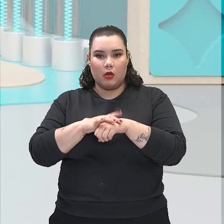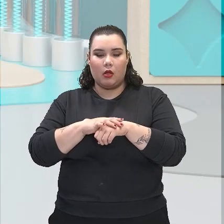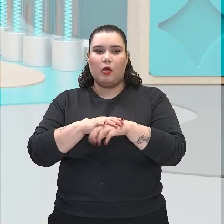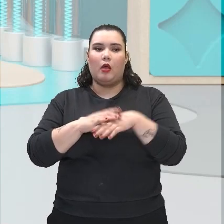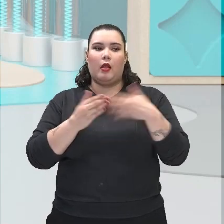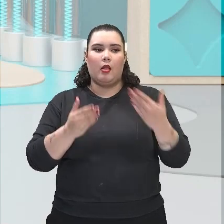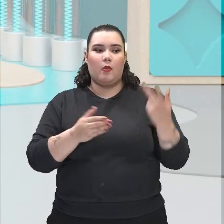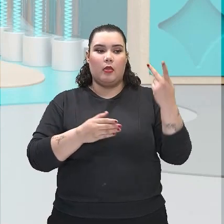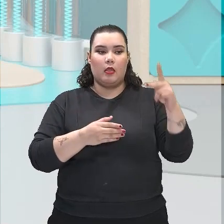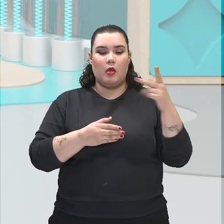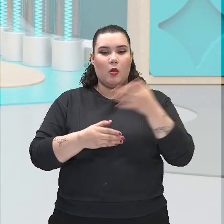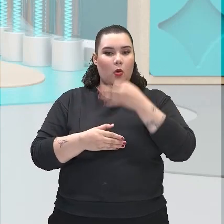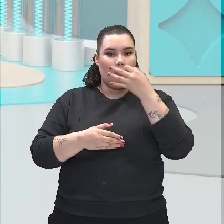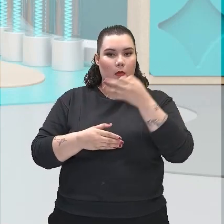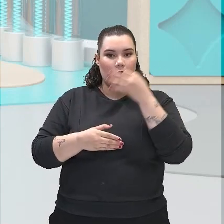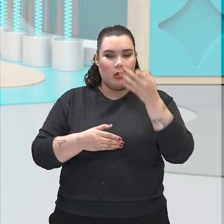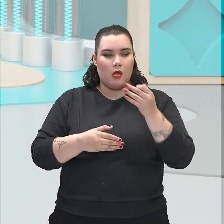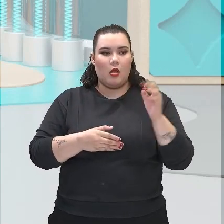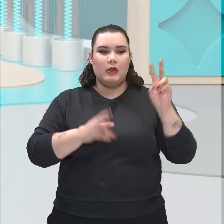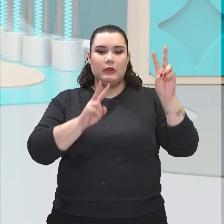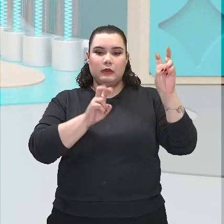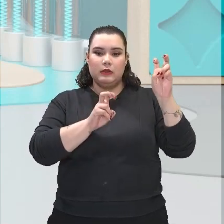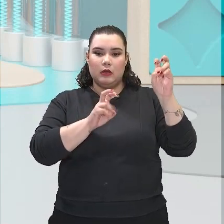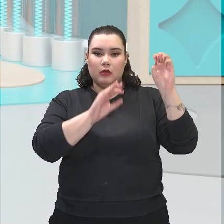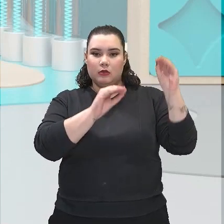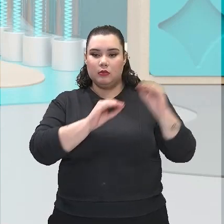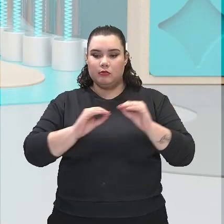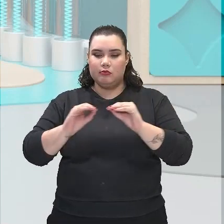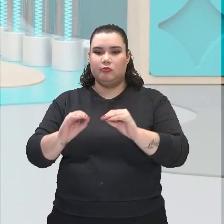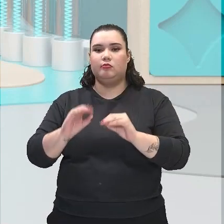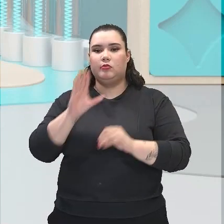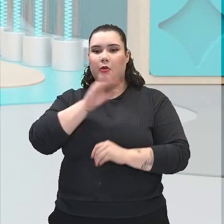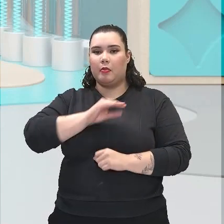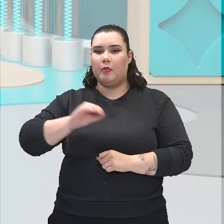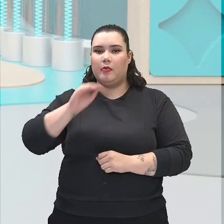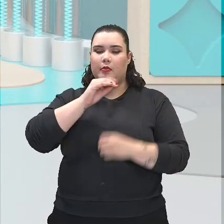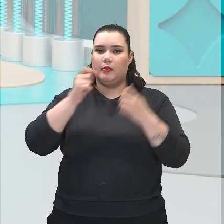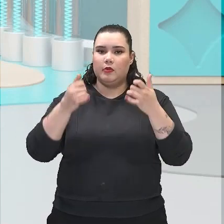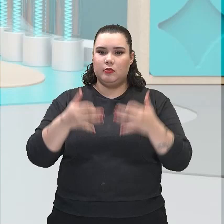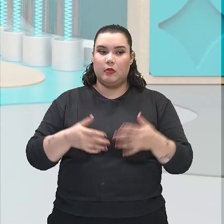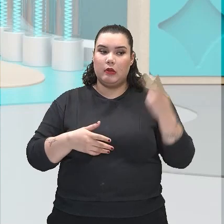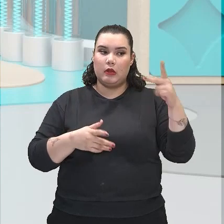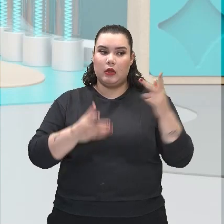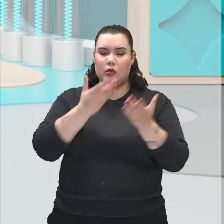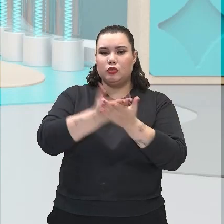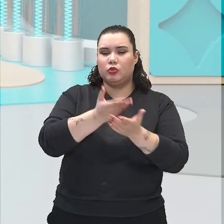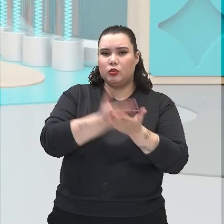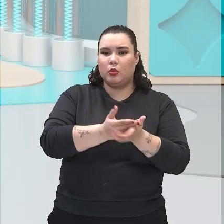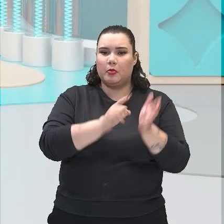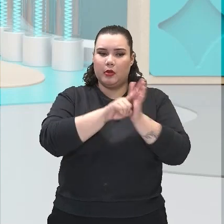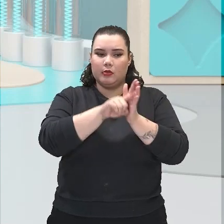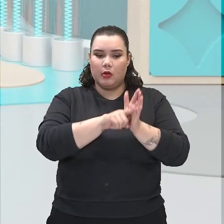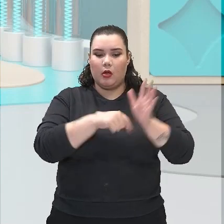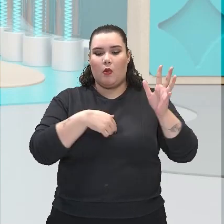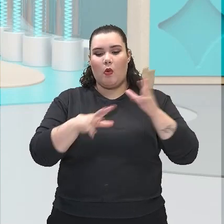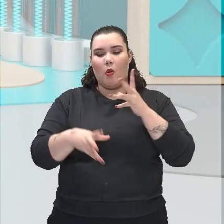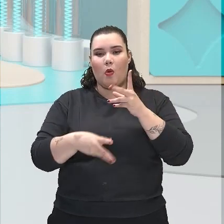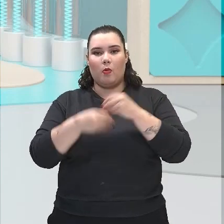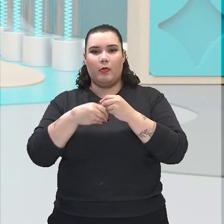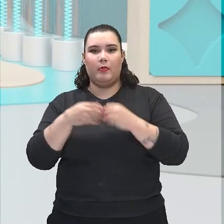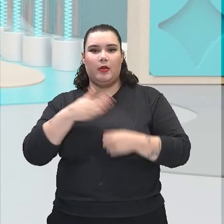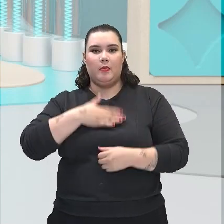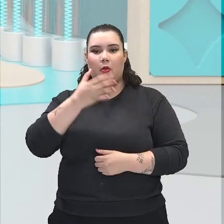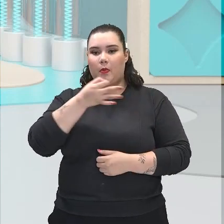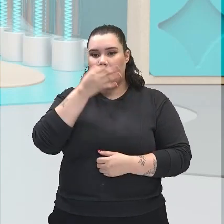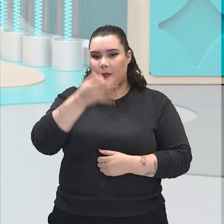o argumento, ou seja, a fala de um cientista que estudou, que pesquisou aquela doença, para embasar o meu ponto de vista,